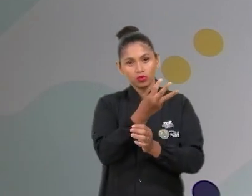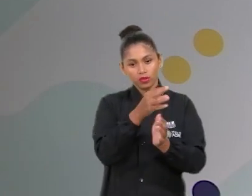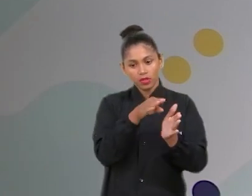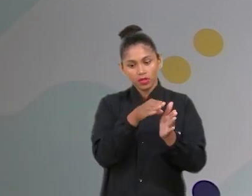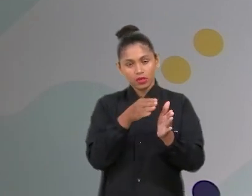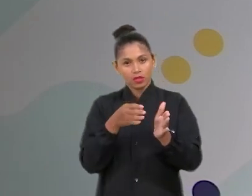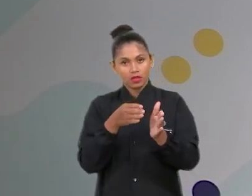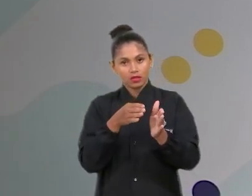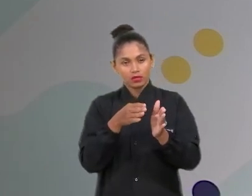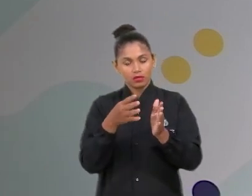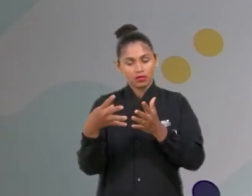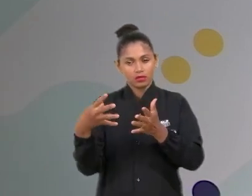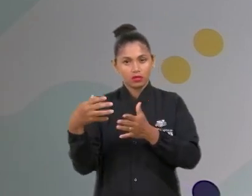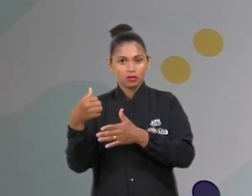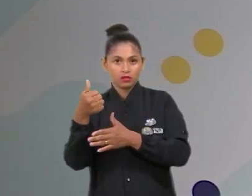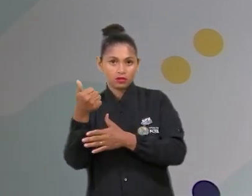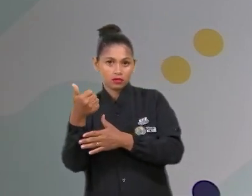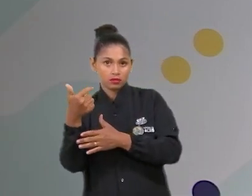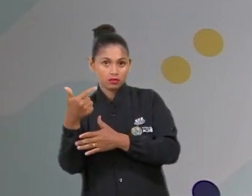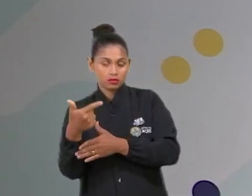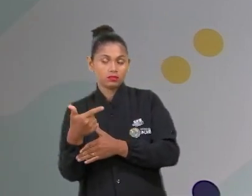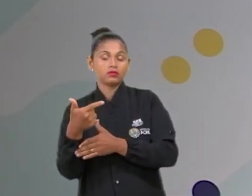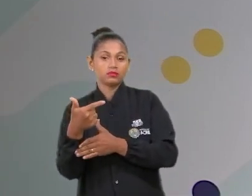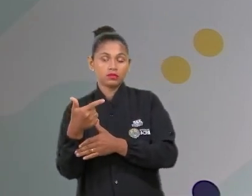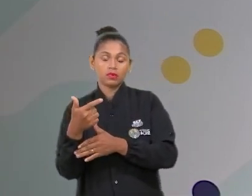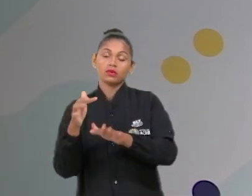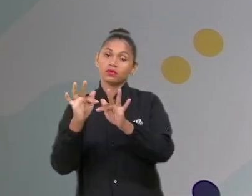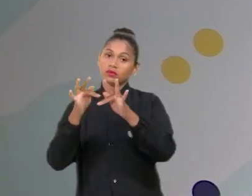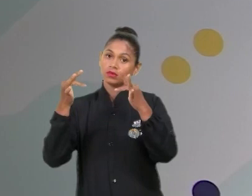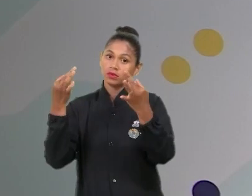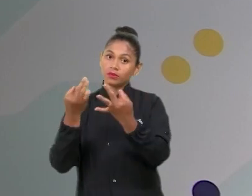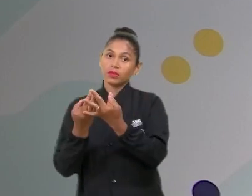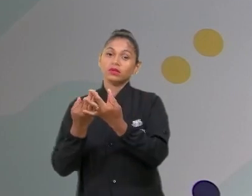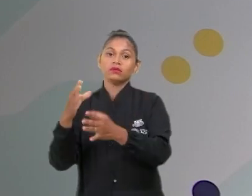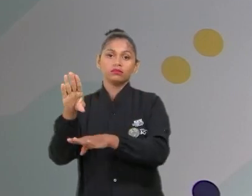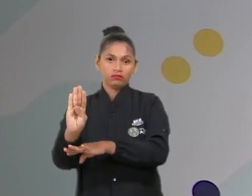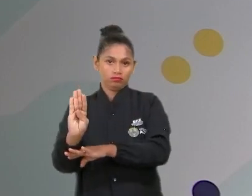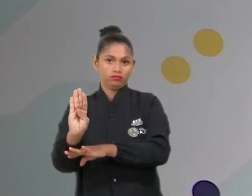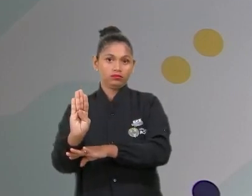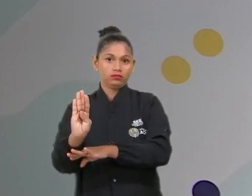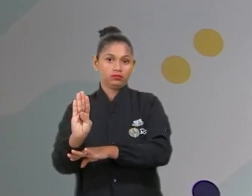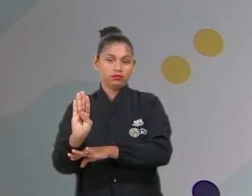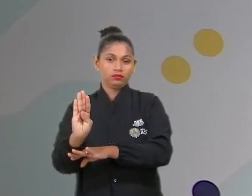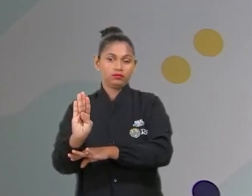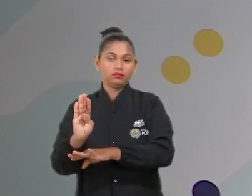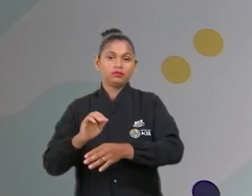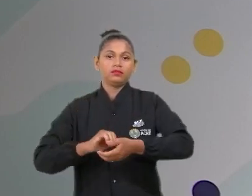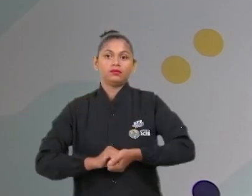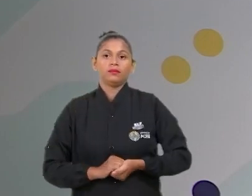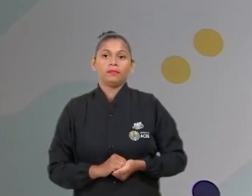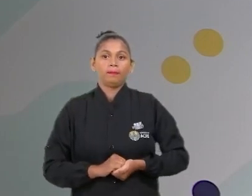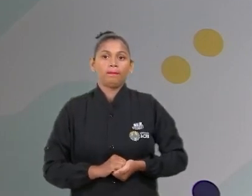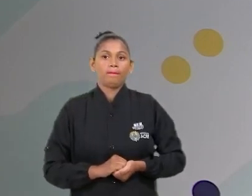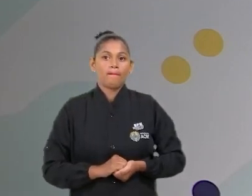12 eram considerados família B, de letra B.